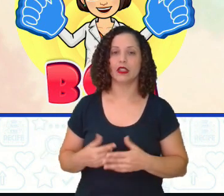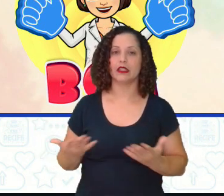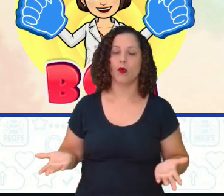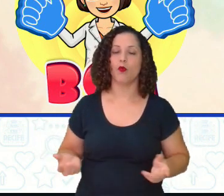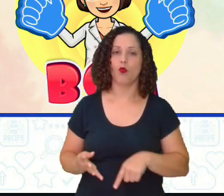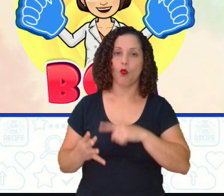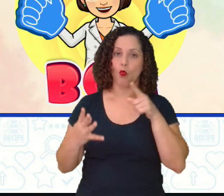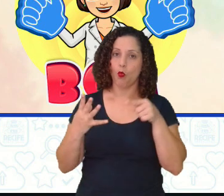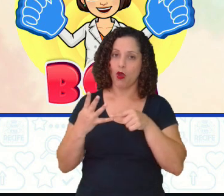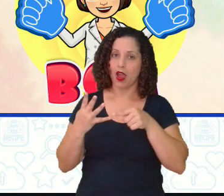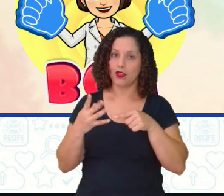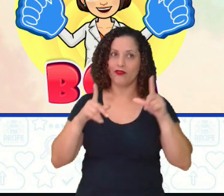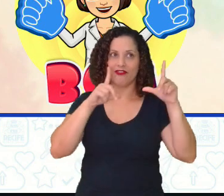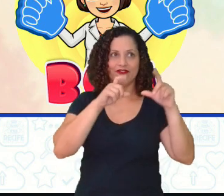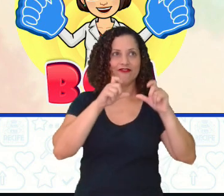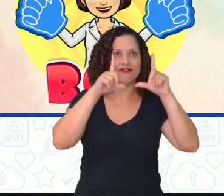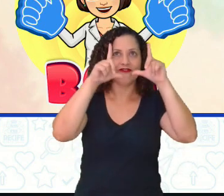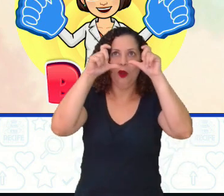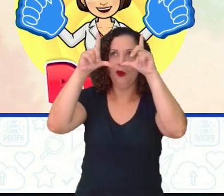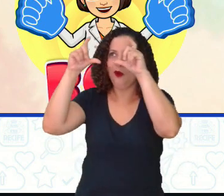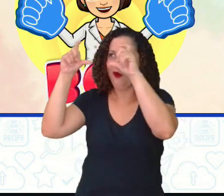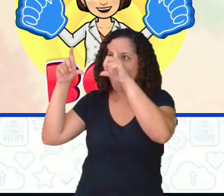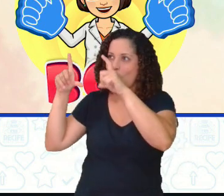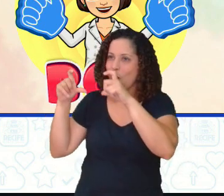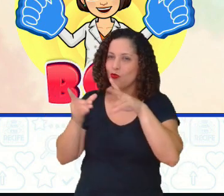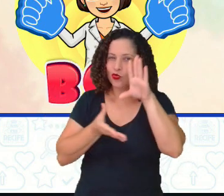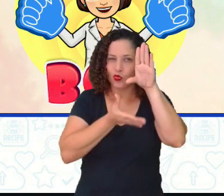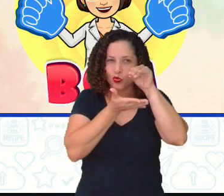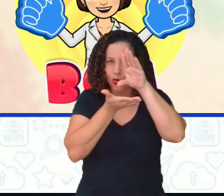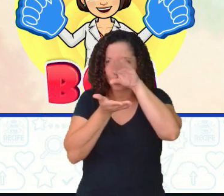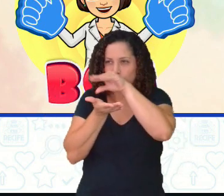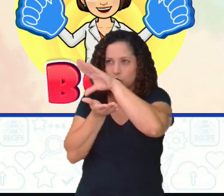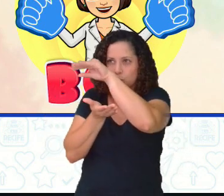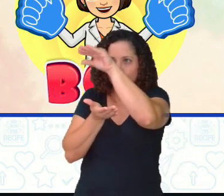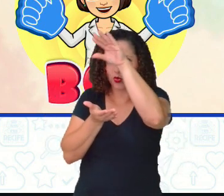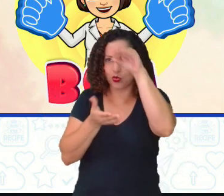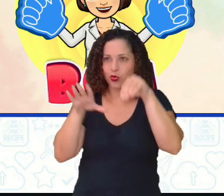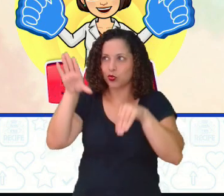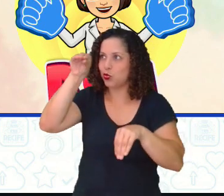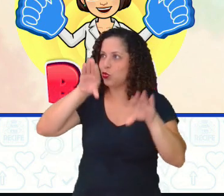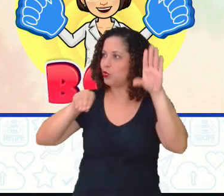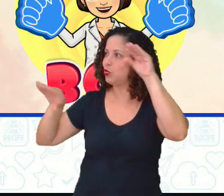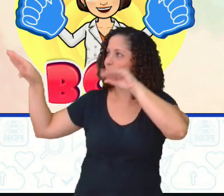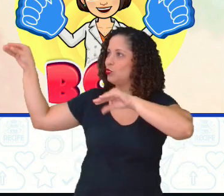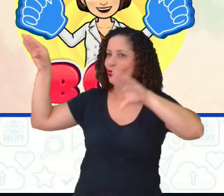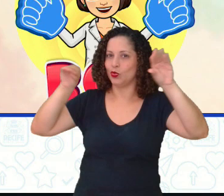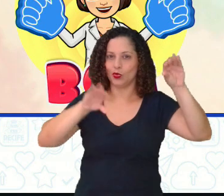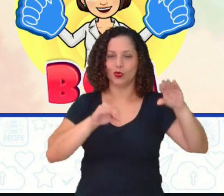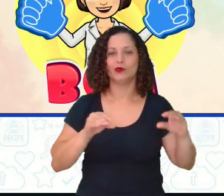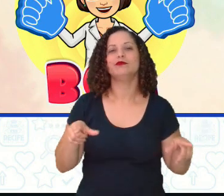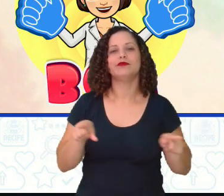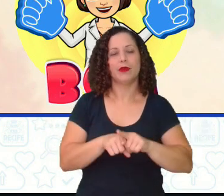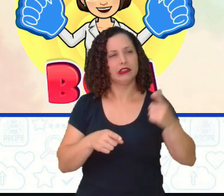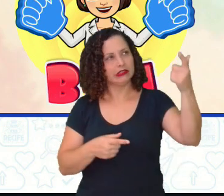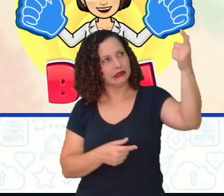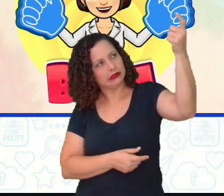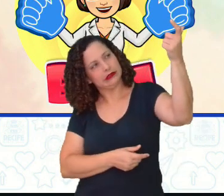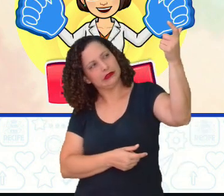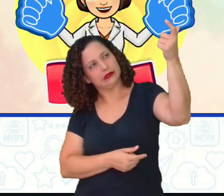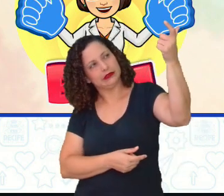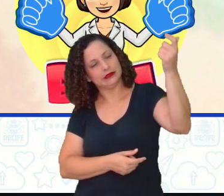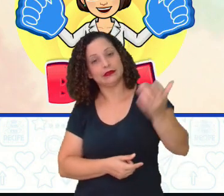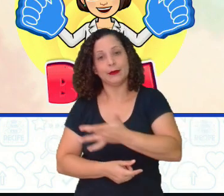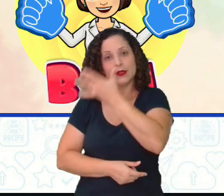A questão também, registre seus momentos. A questão desse registro é a questão de fotografias, né? É que você também pode, quem